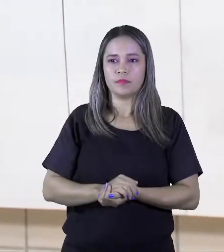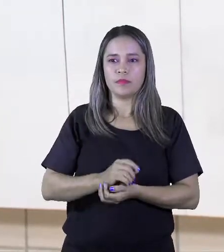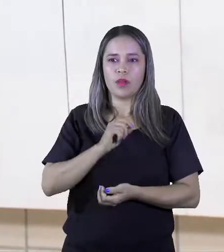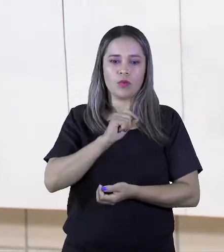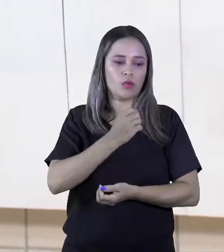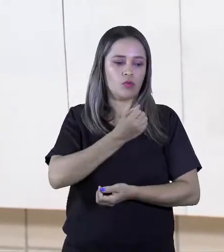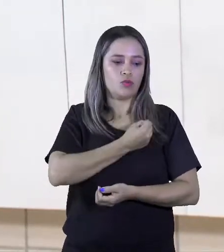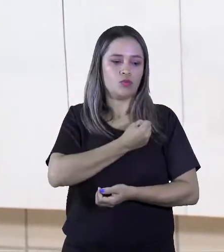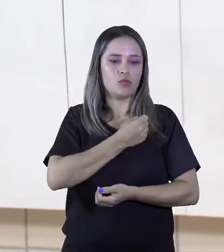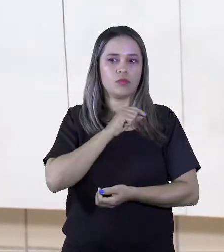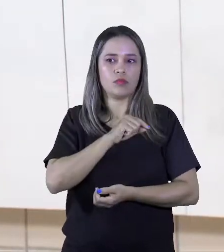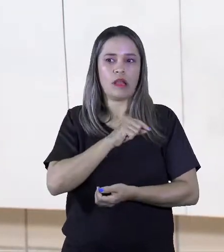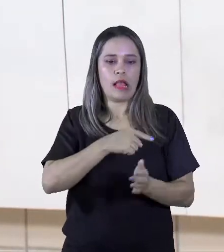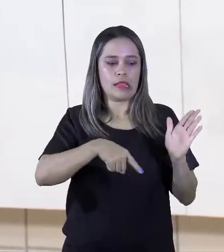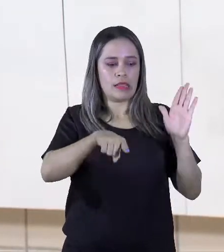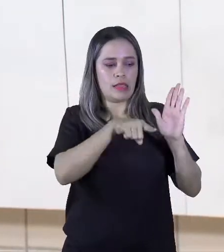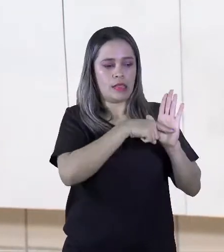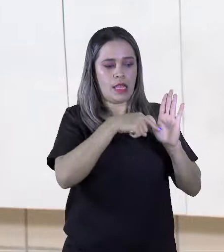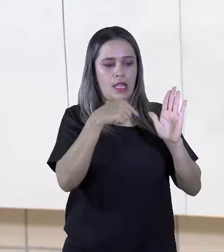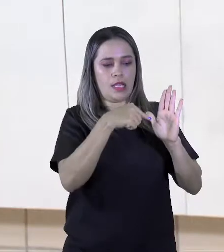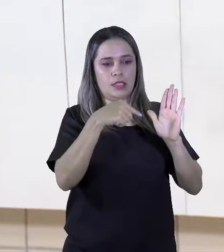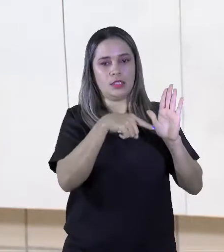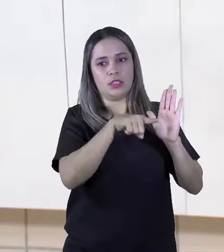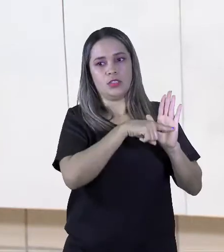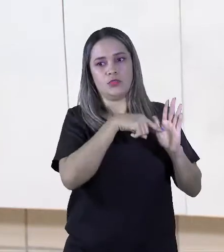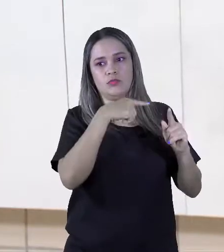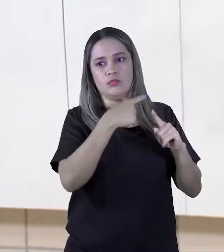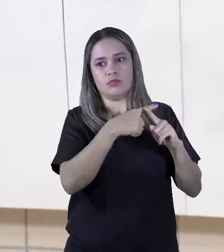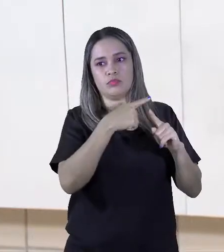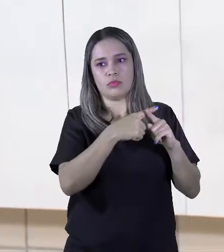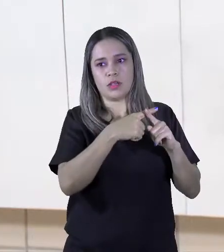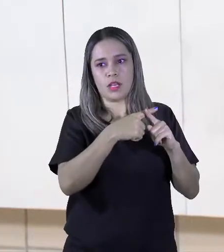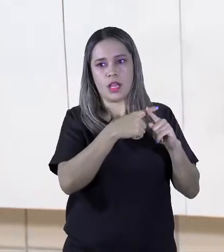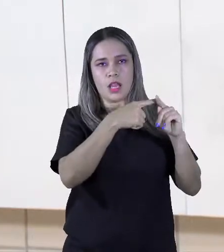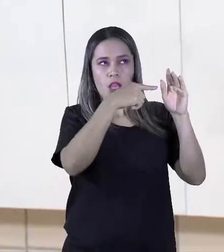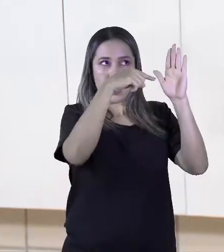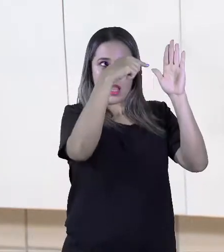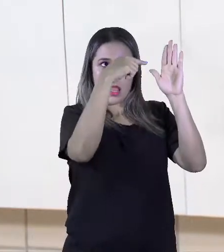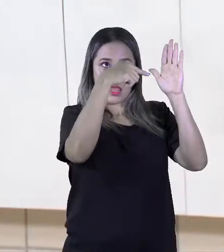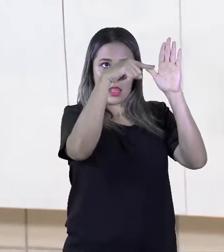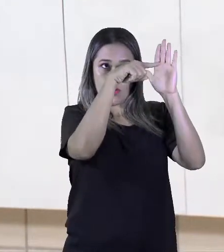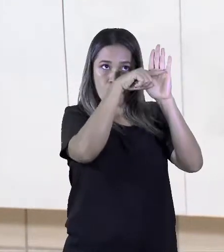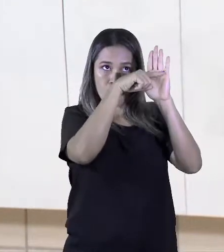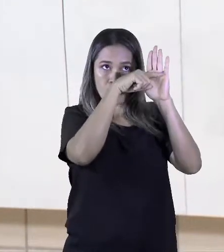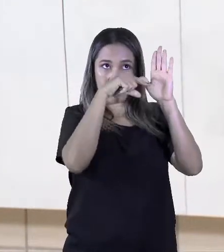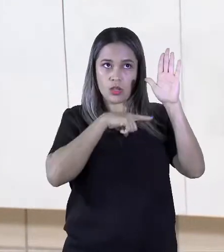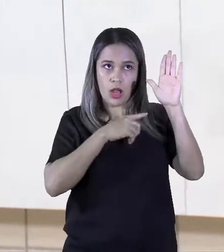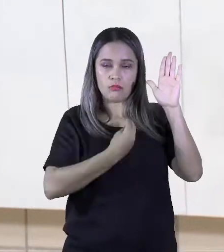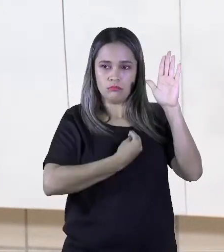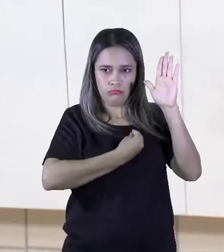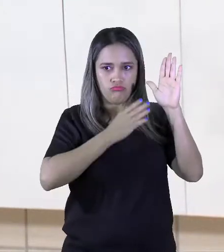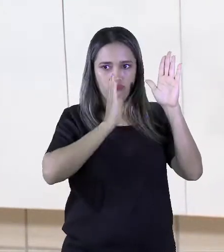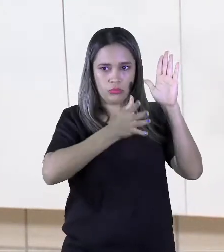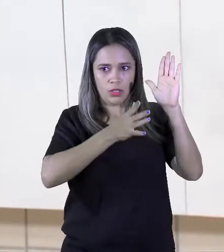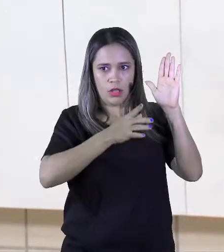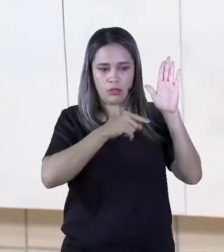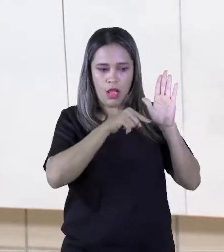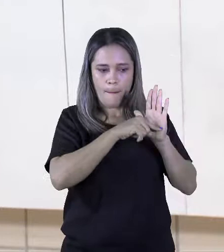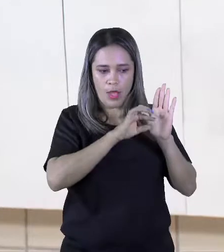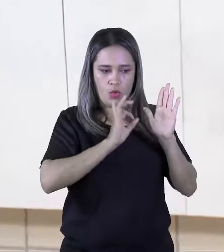aqui ele era negativo, já que o sinal de menos estava no 4,09 e não no menos